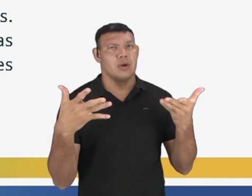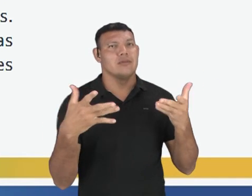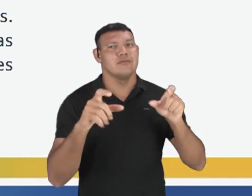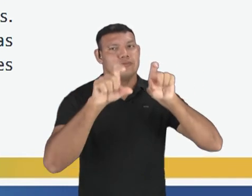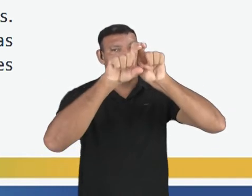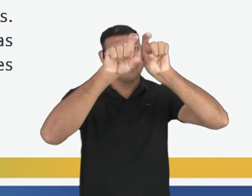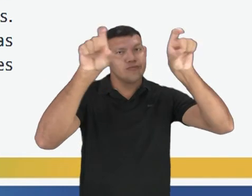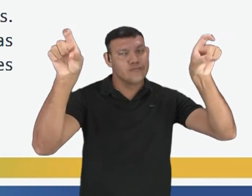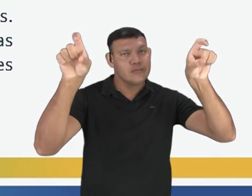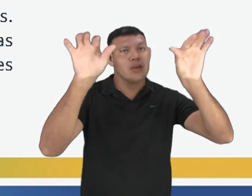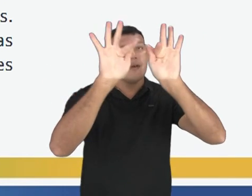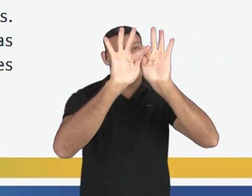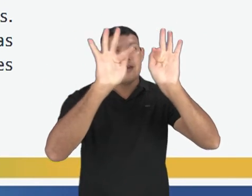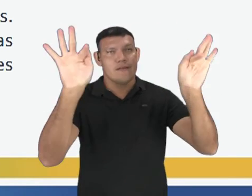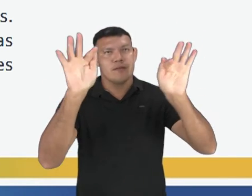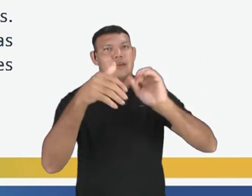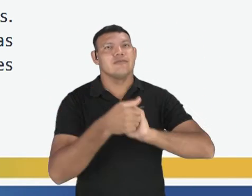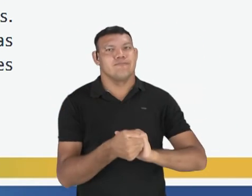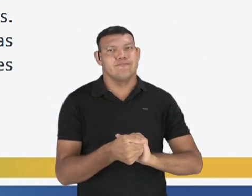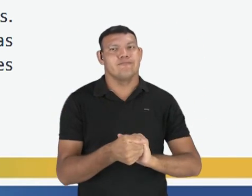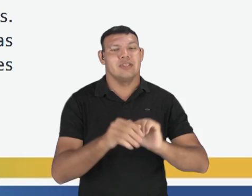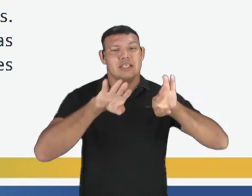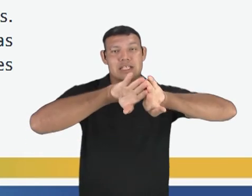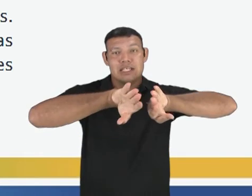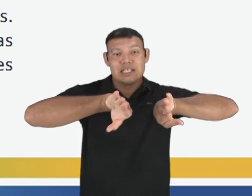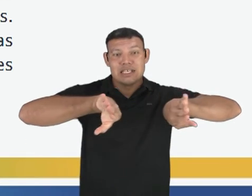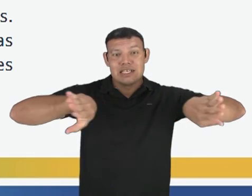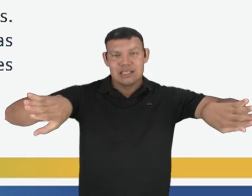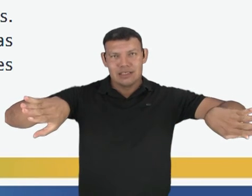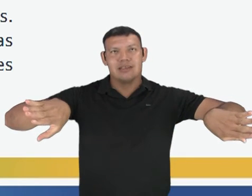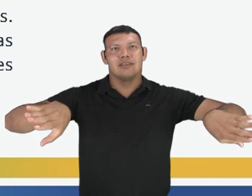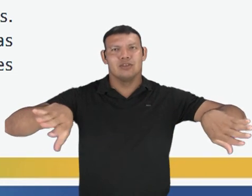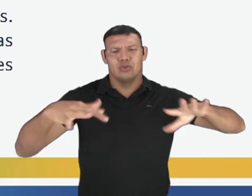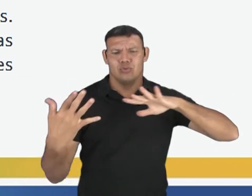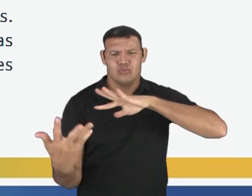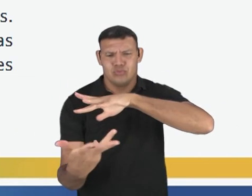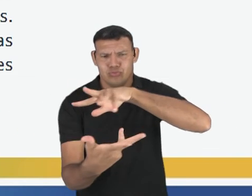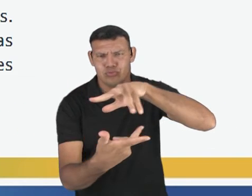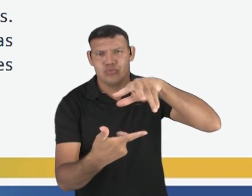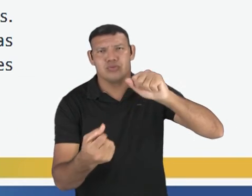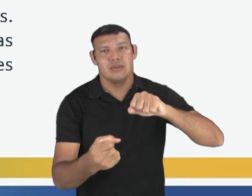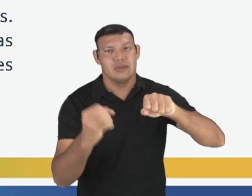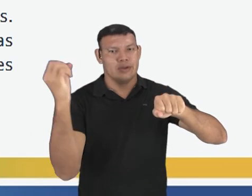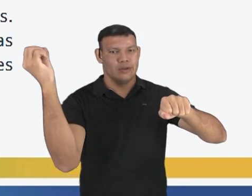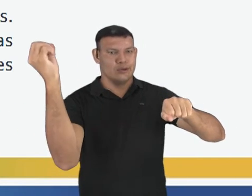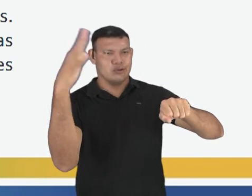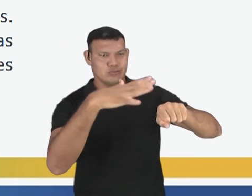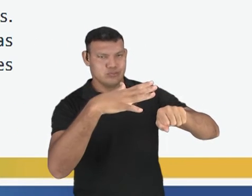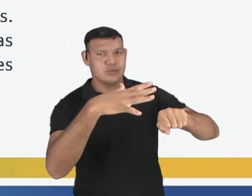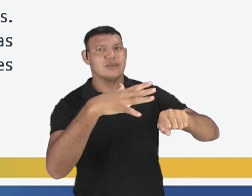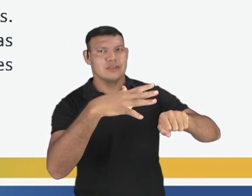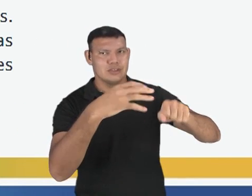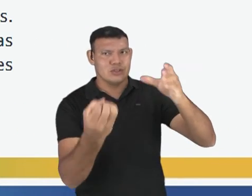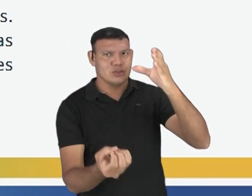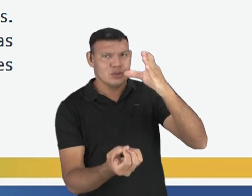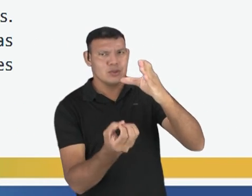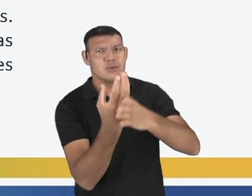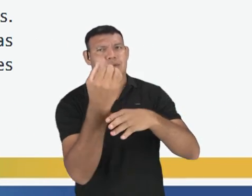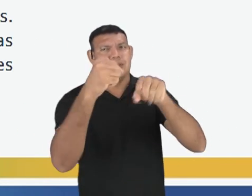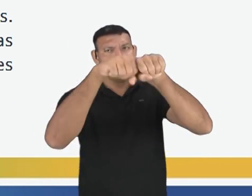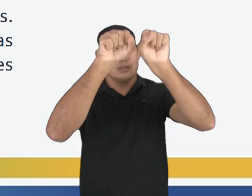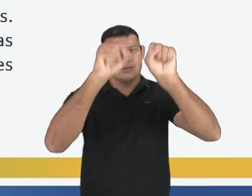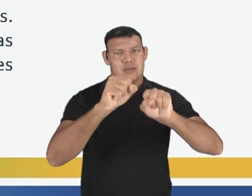acima citado se refere ao abismo constatado no mundo todo entre as tradições iluministas, que deram origem aos nossos